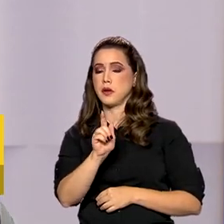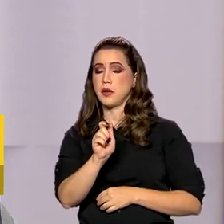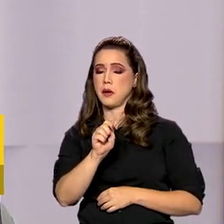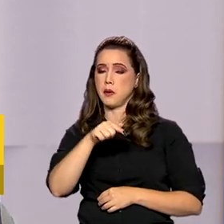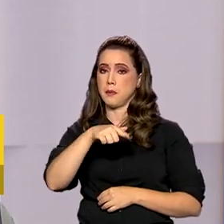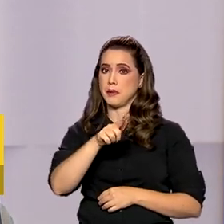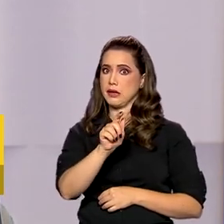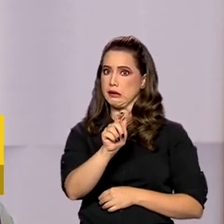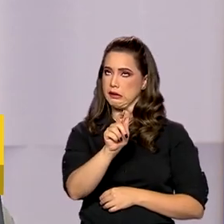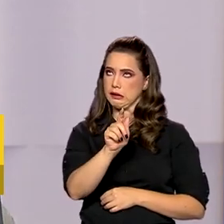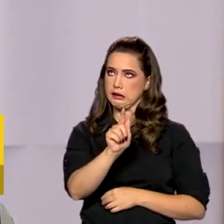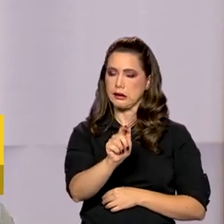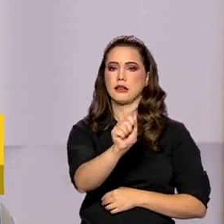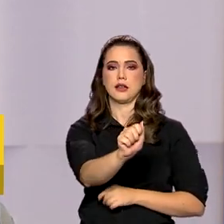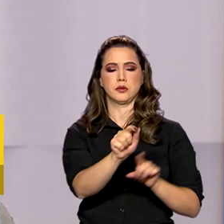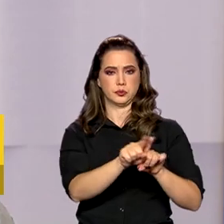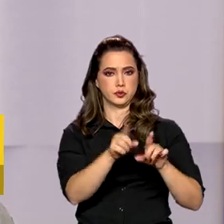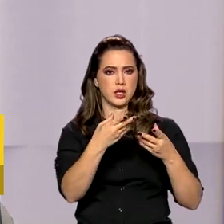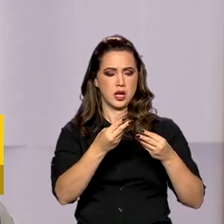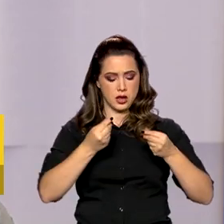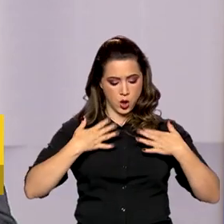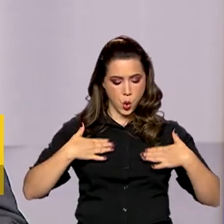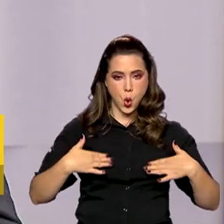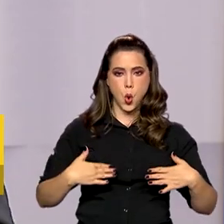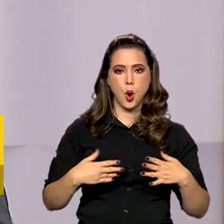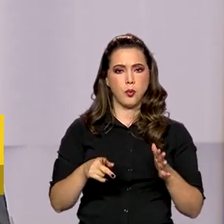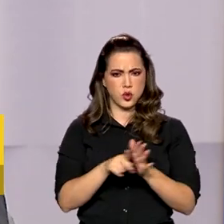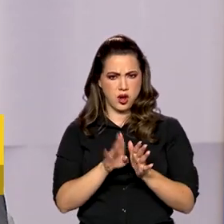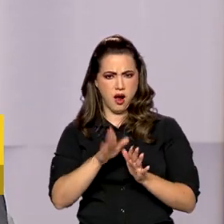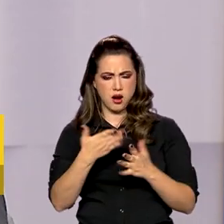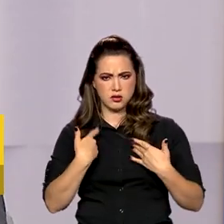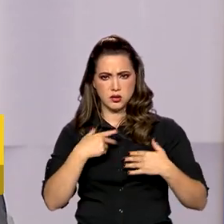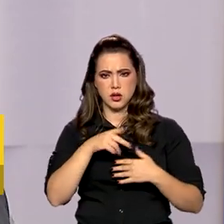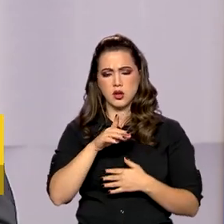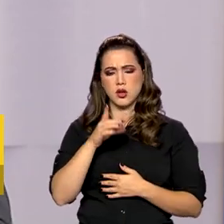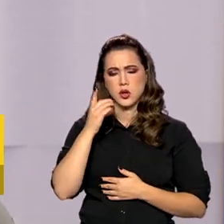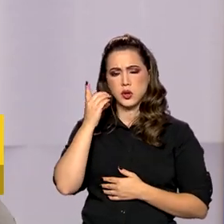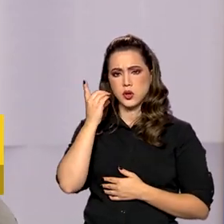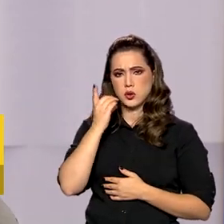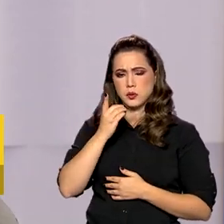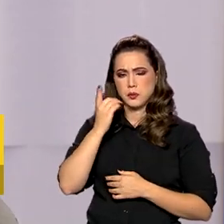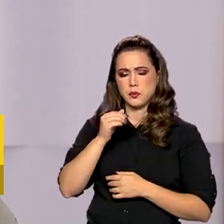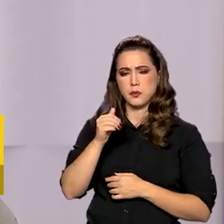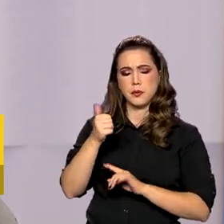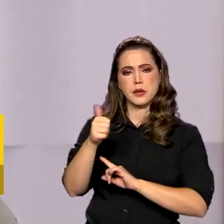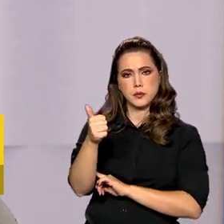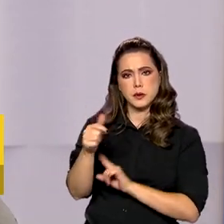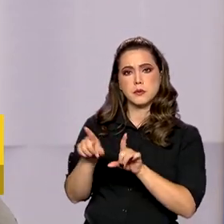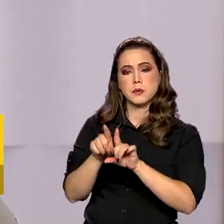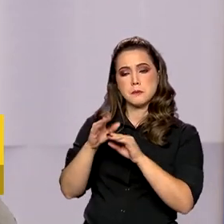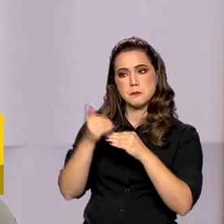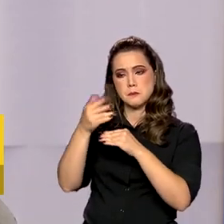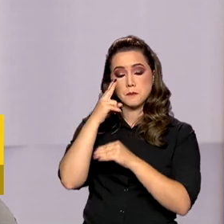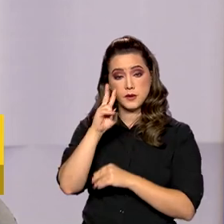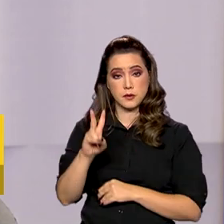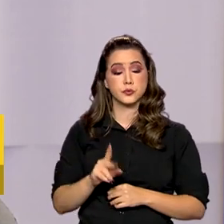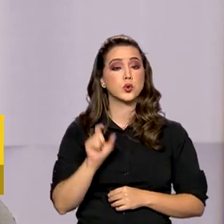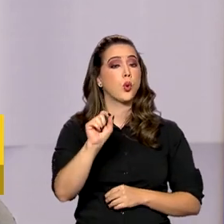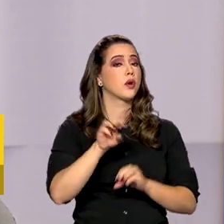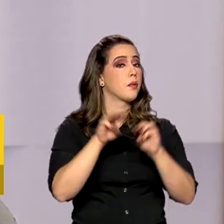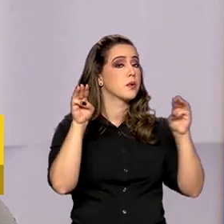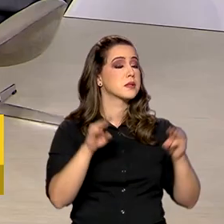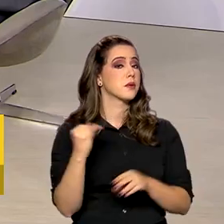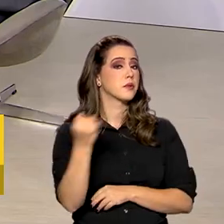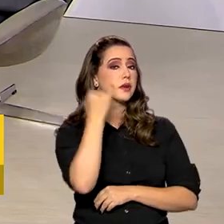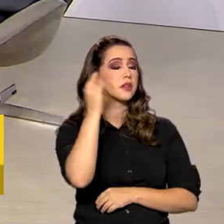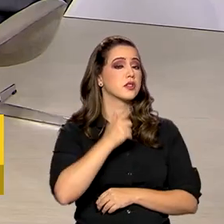restos mortais, né? Por exemplo, de Pedro I, estão ali num monumento logo à frente. E esse museu, ele guarda primeiro alguns